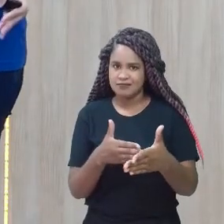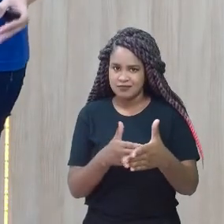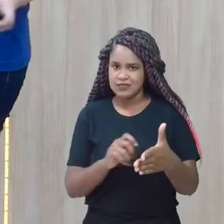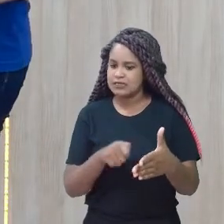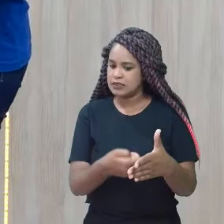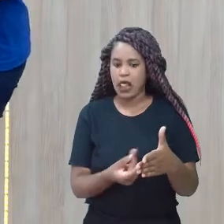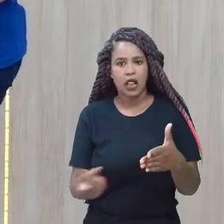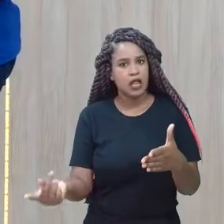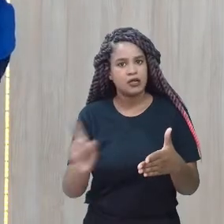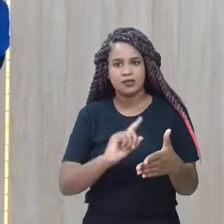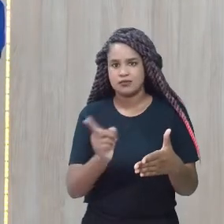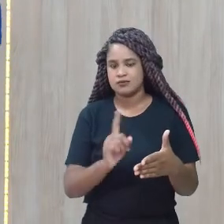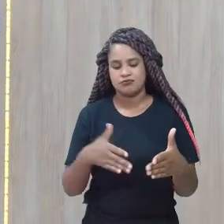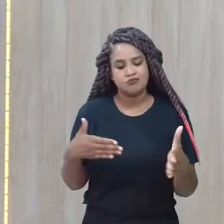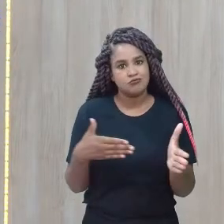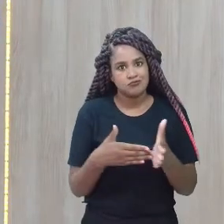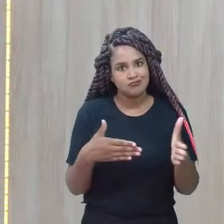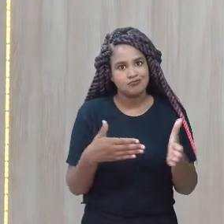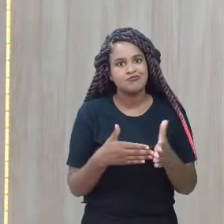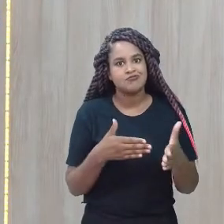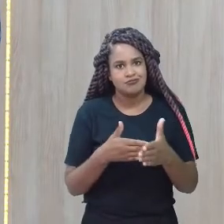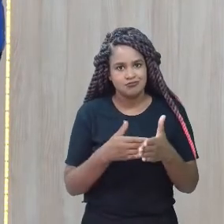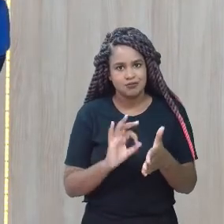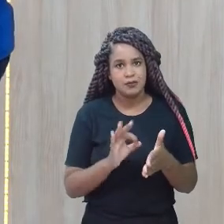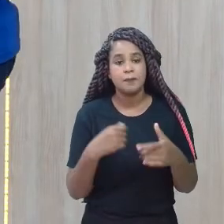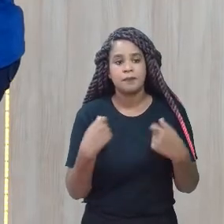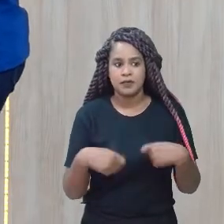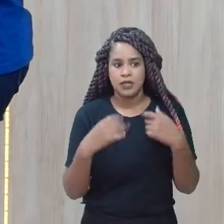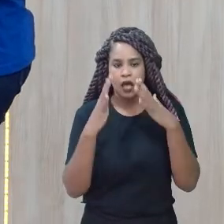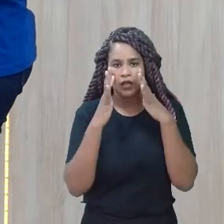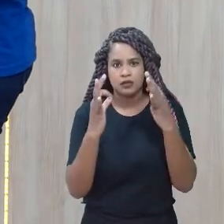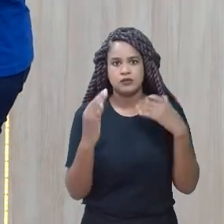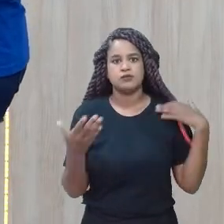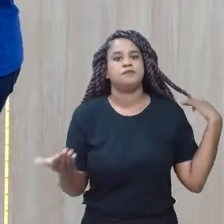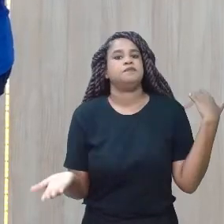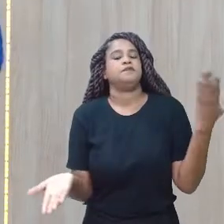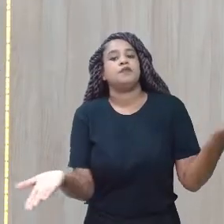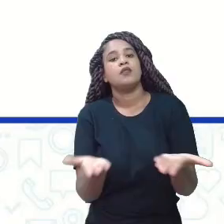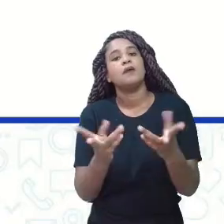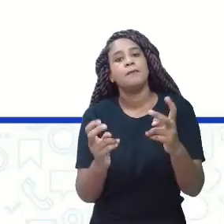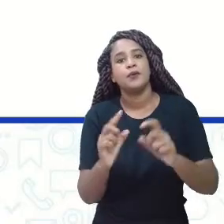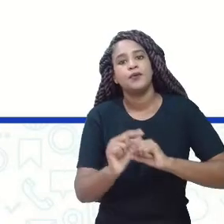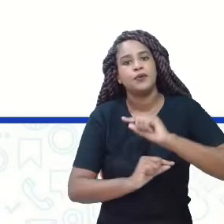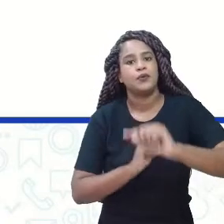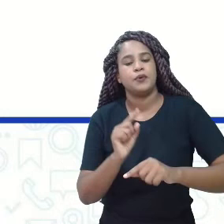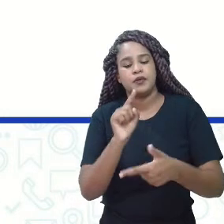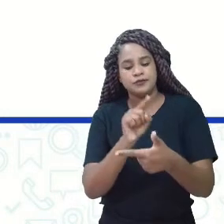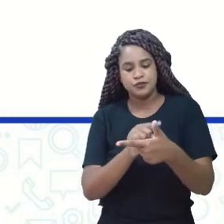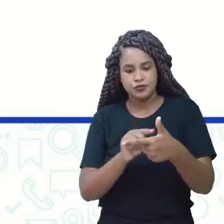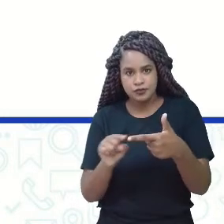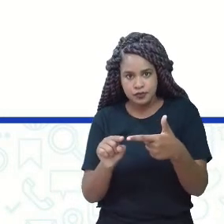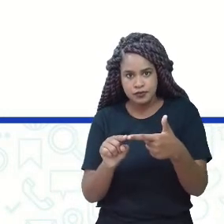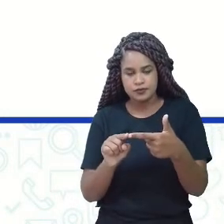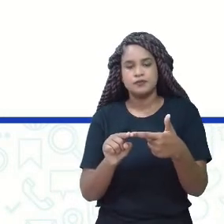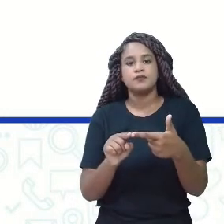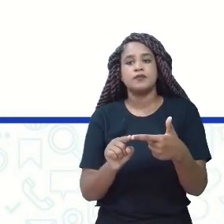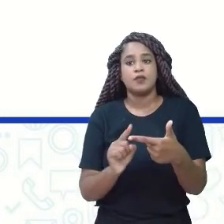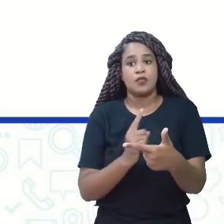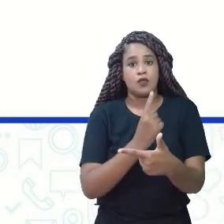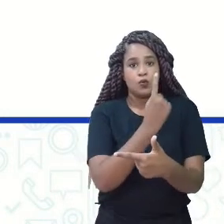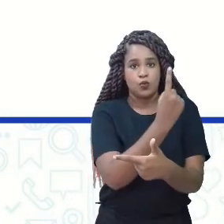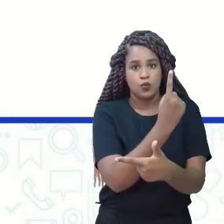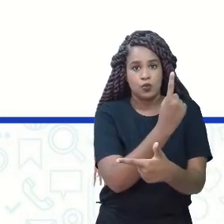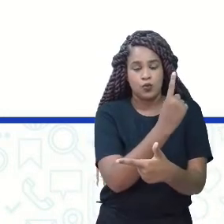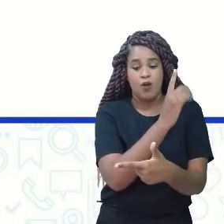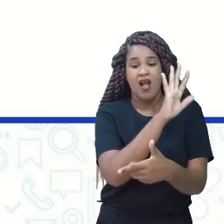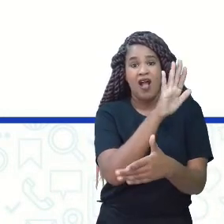gente precisa prestar atenção, tá certo? Então, vamos lá, ó. Perceba que os divisores de um número vai do 1 até o